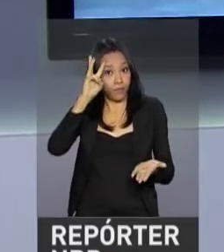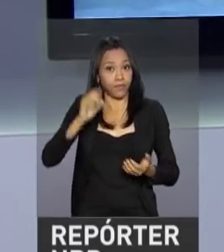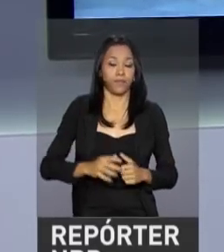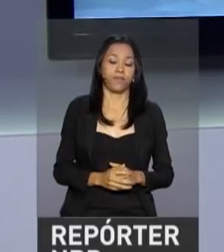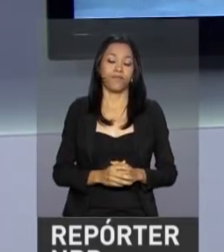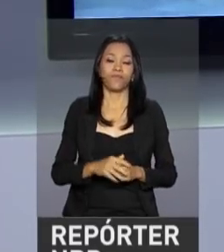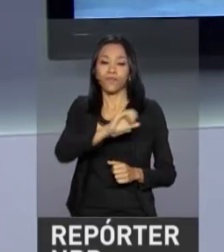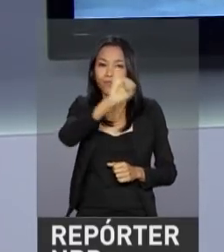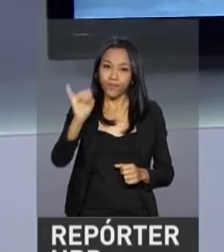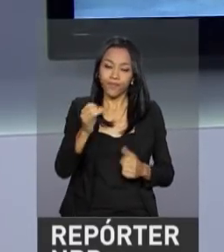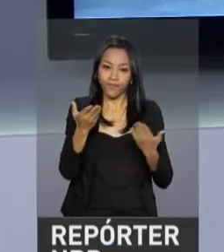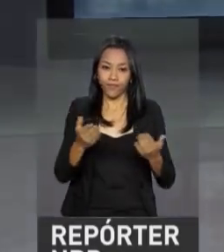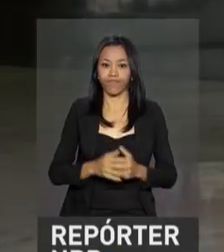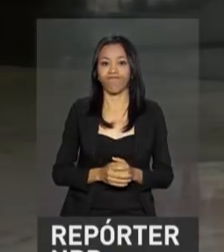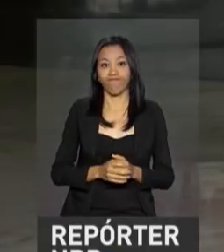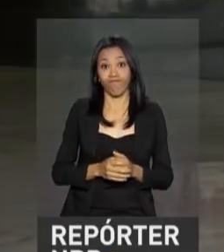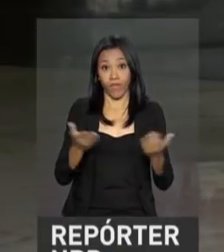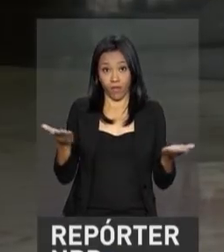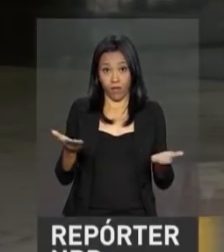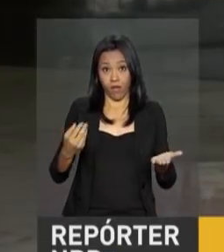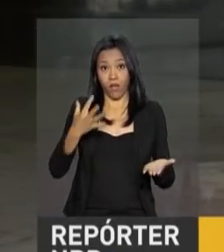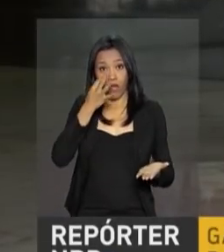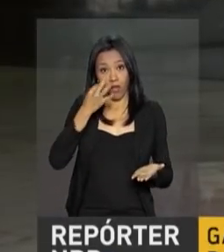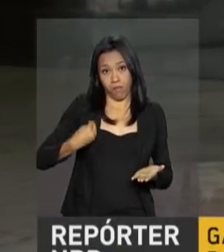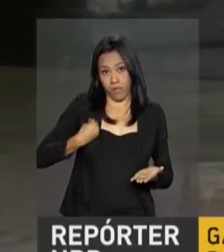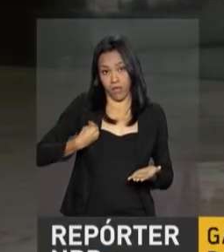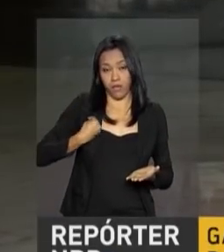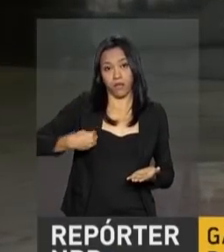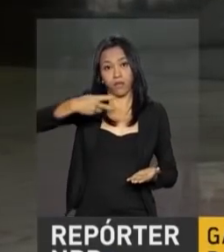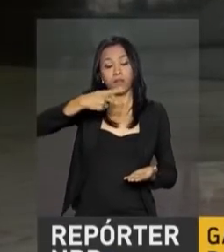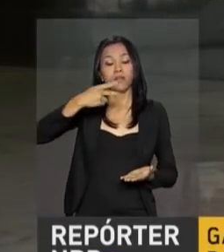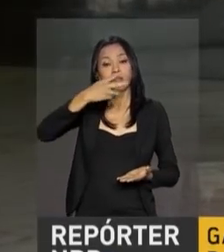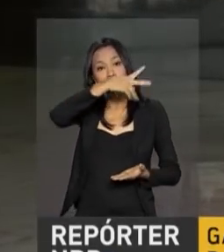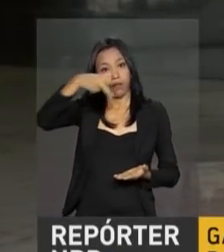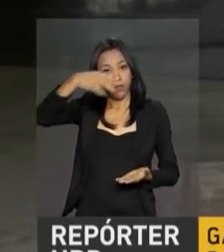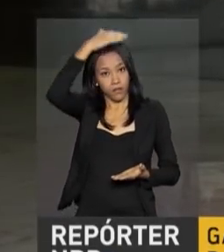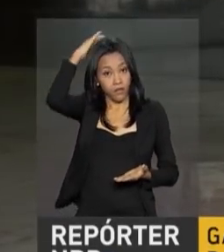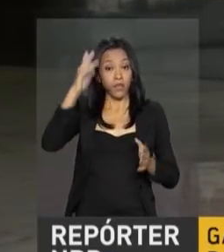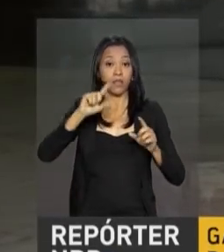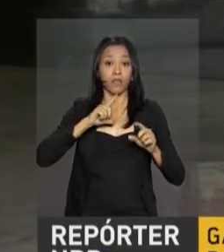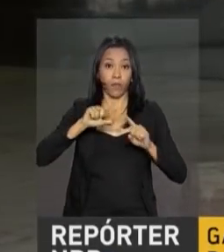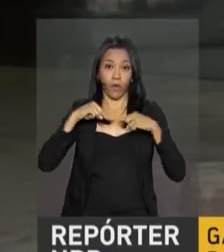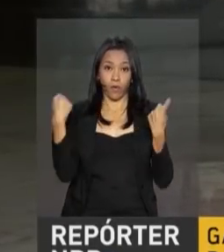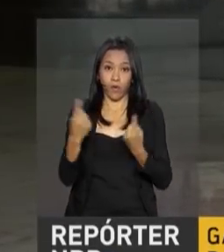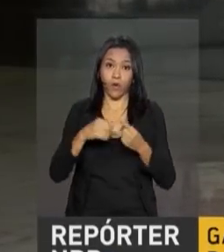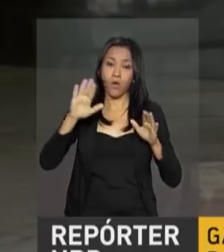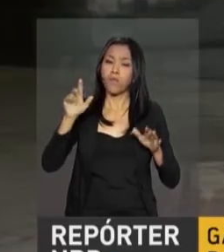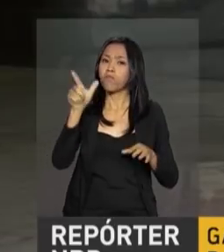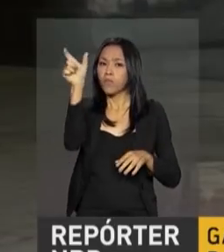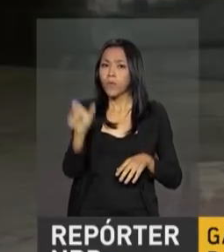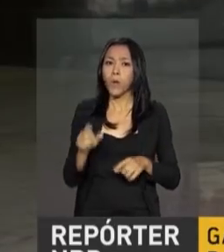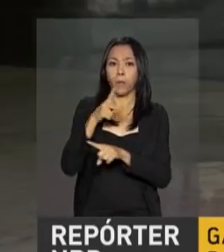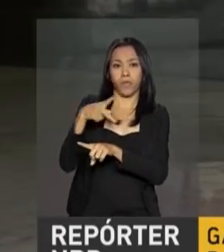olá carol olha agora o presidente michel temer está reunido com o presidente da petrobras pedro parente